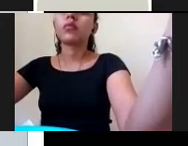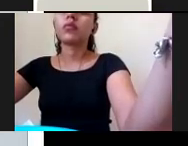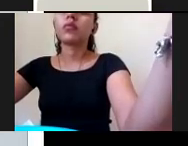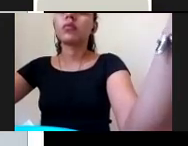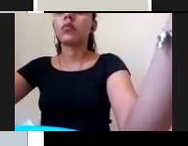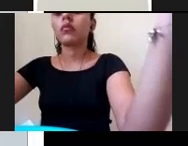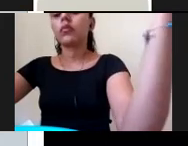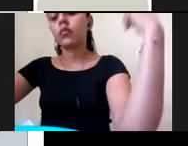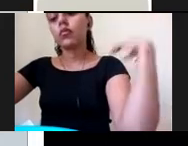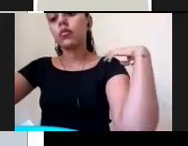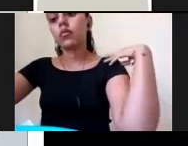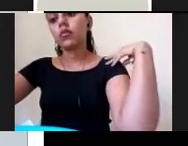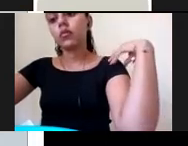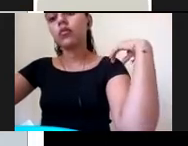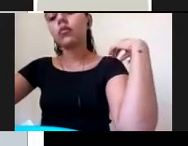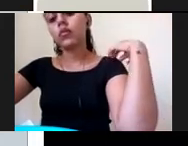de técnica.